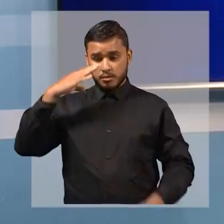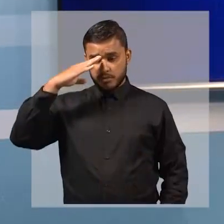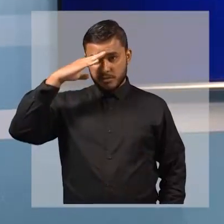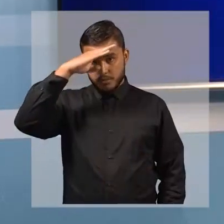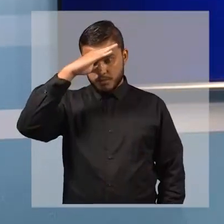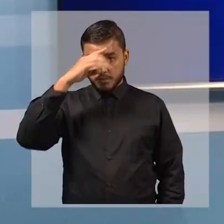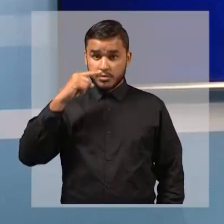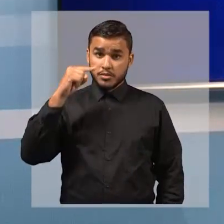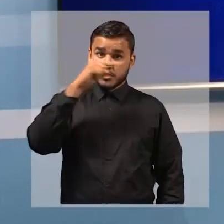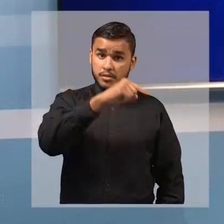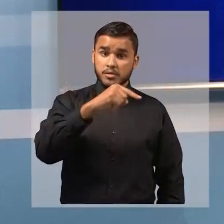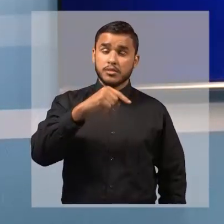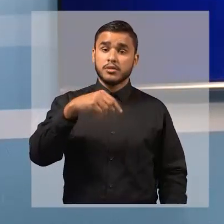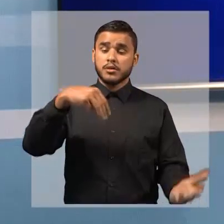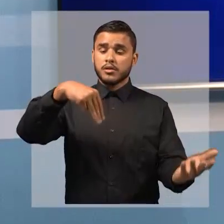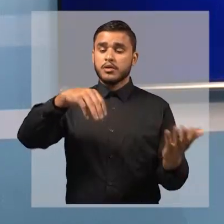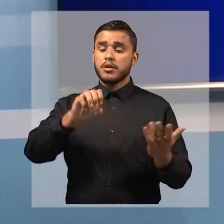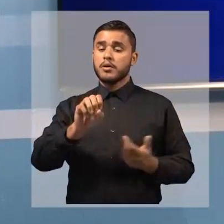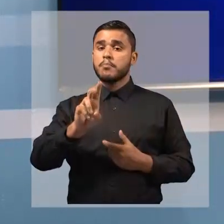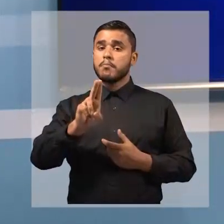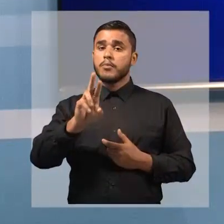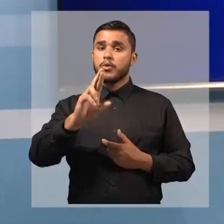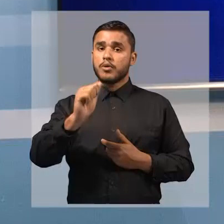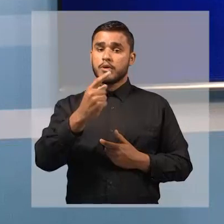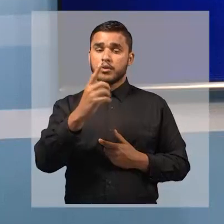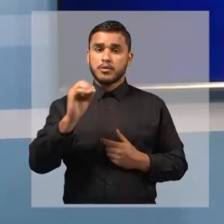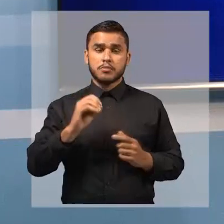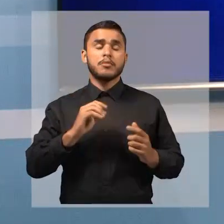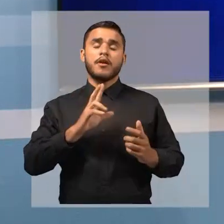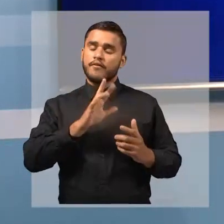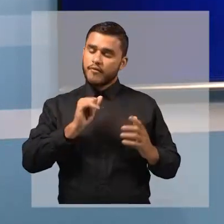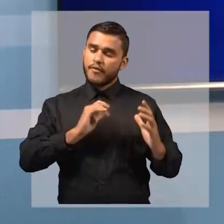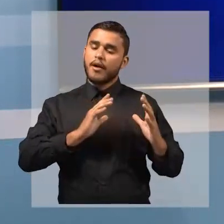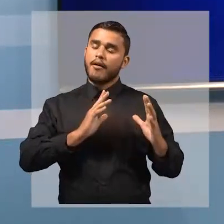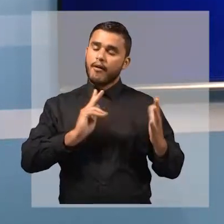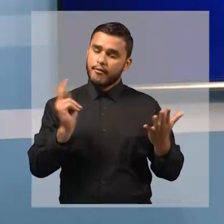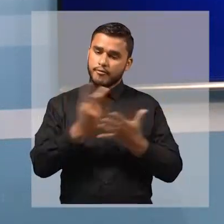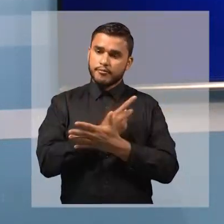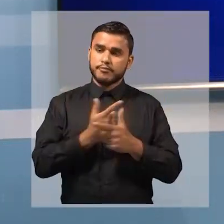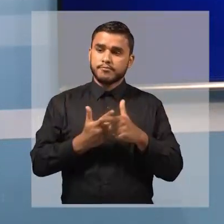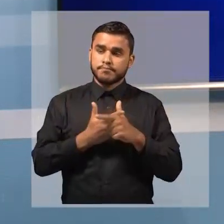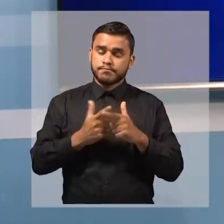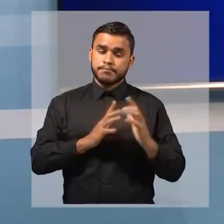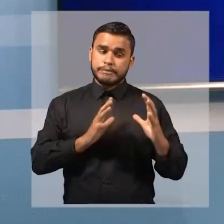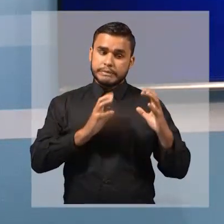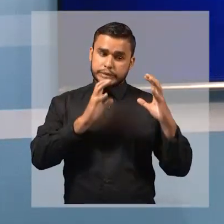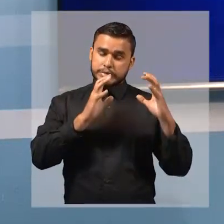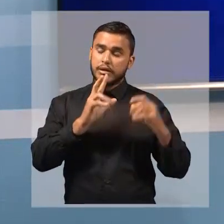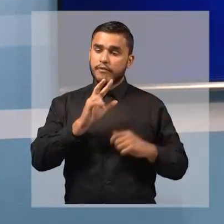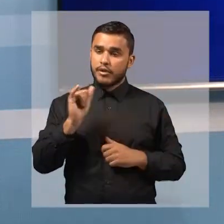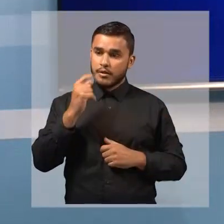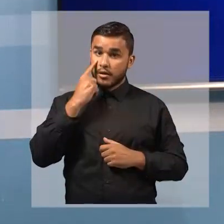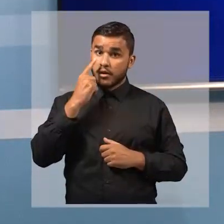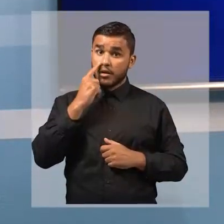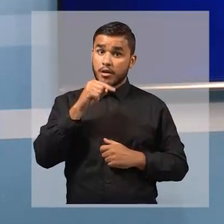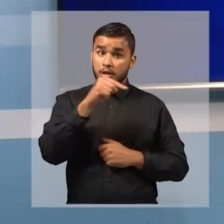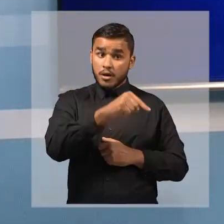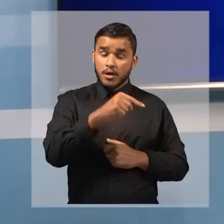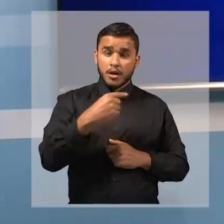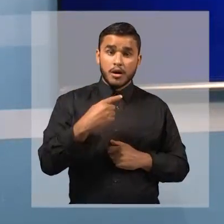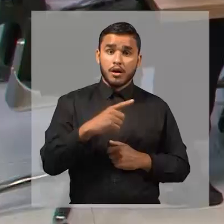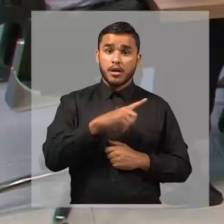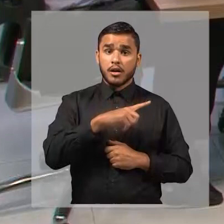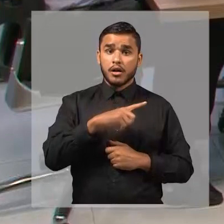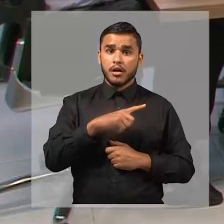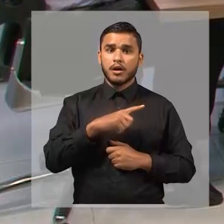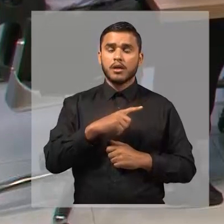conflito seja entre o presidente Bolsonaro e o seu vice, general Mourão. Temo, porque como ele